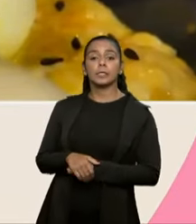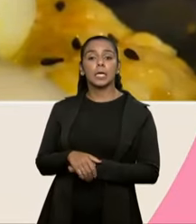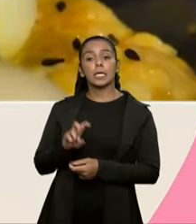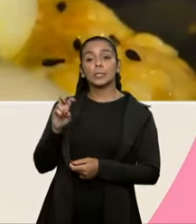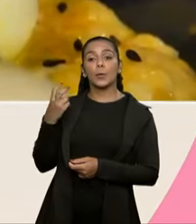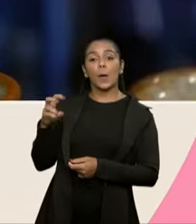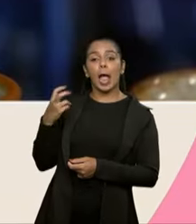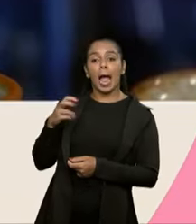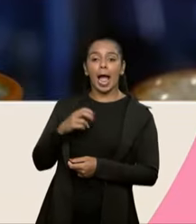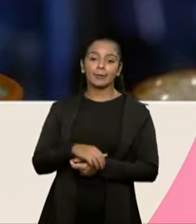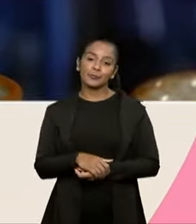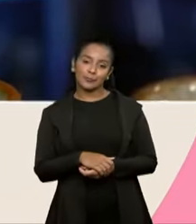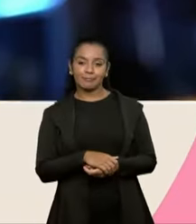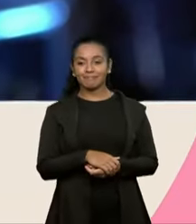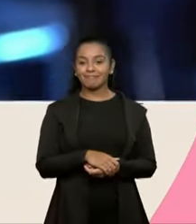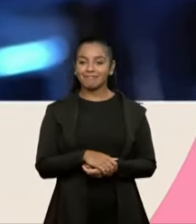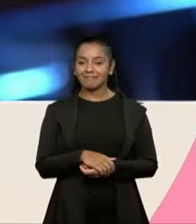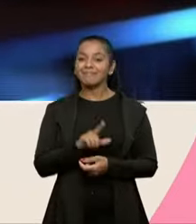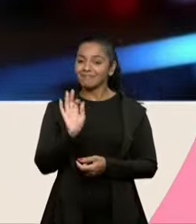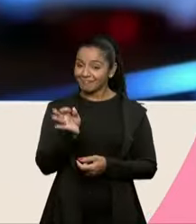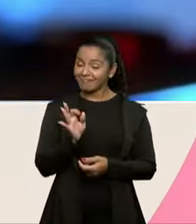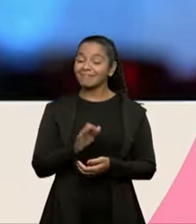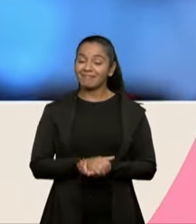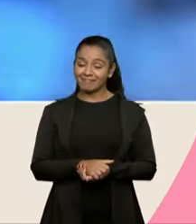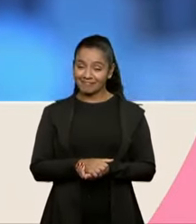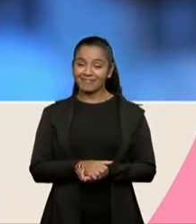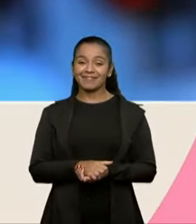pila. Mentira. Ah,